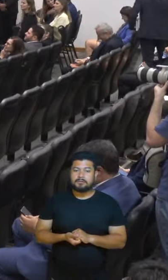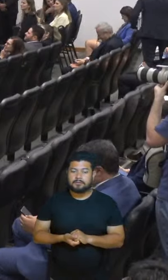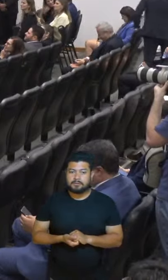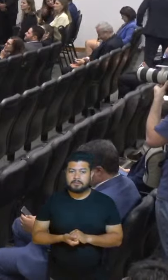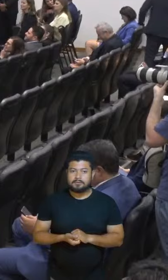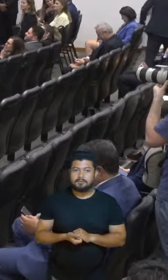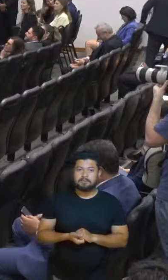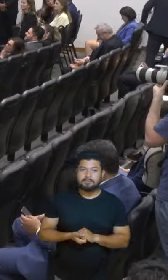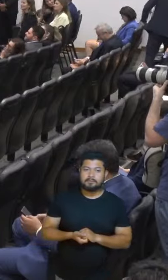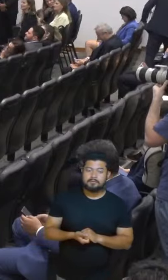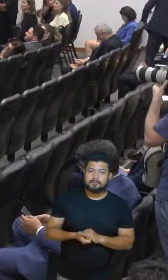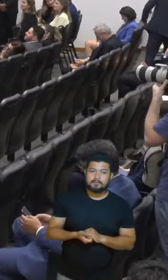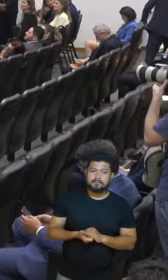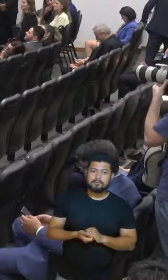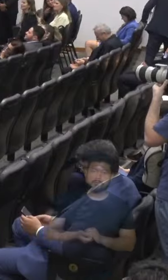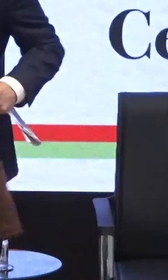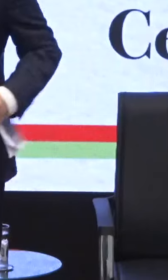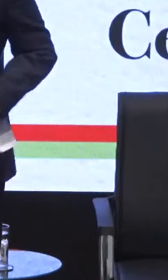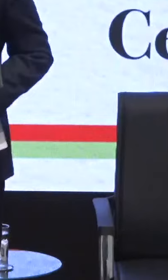mais um registro